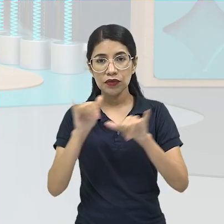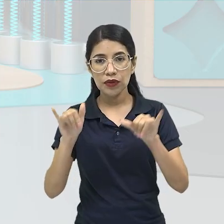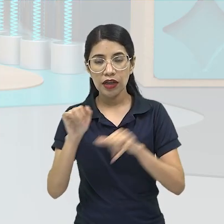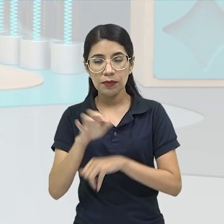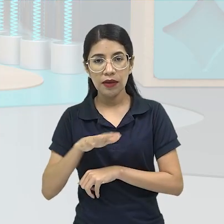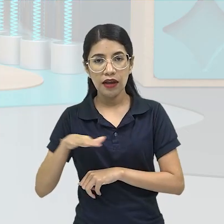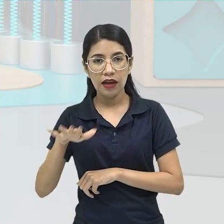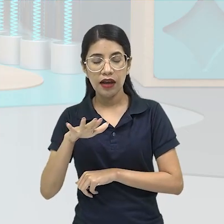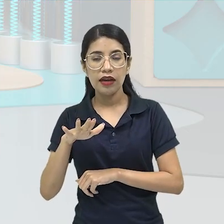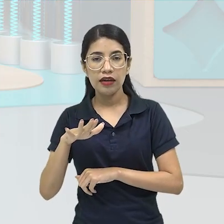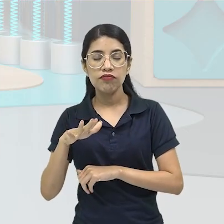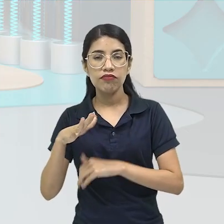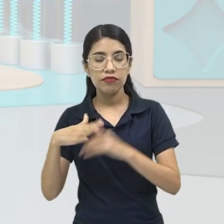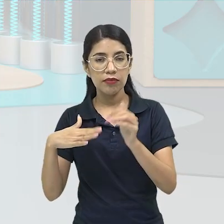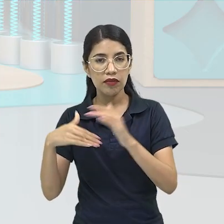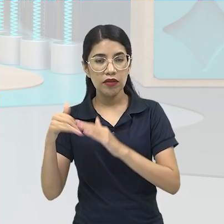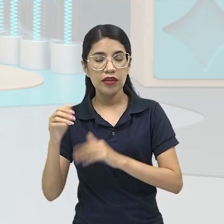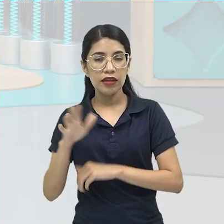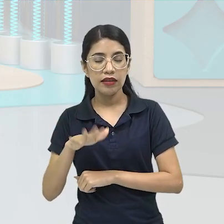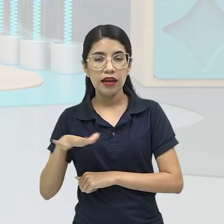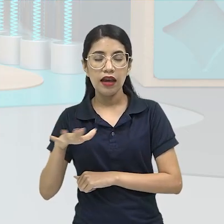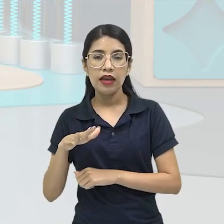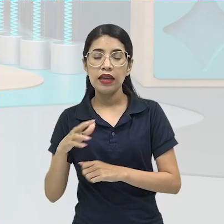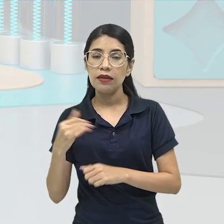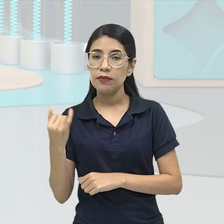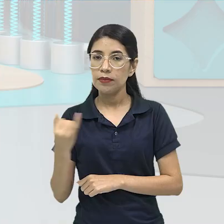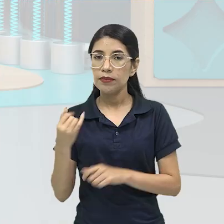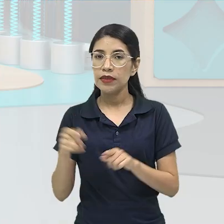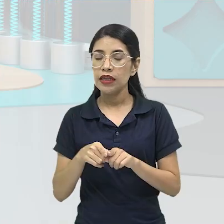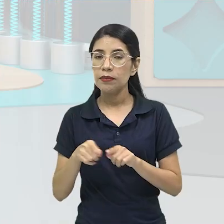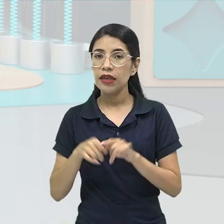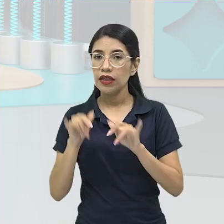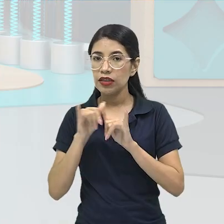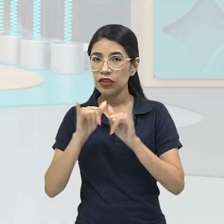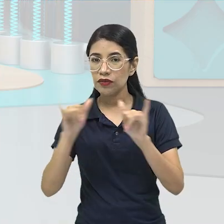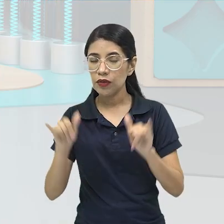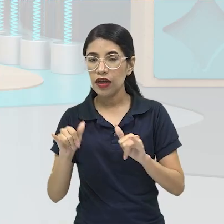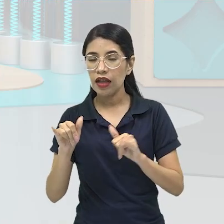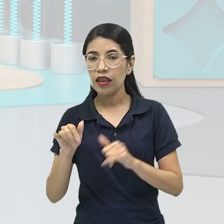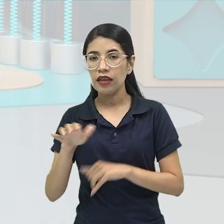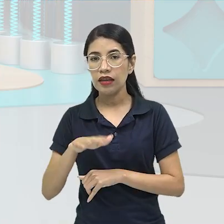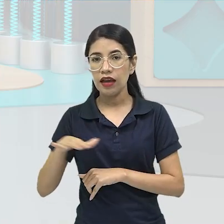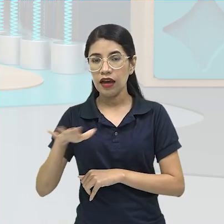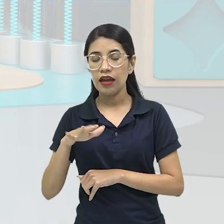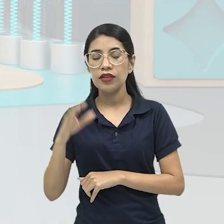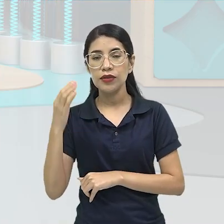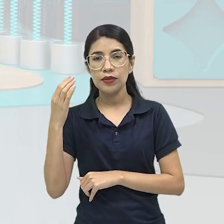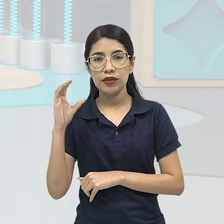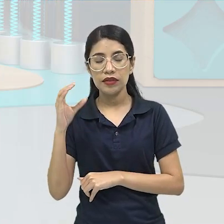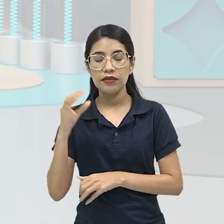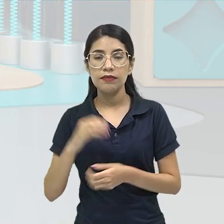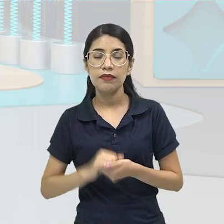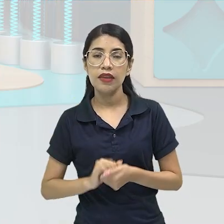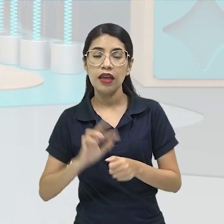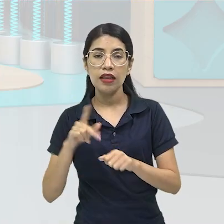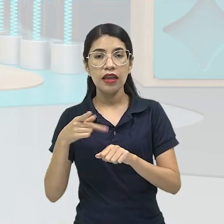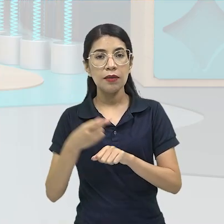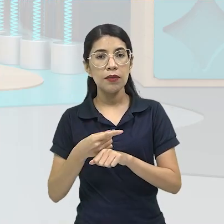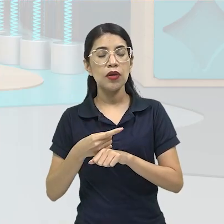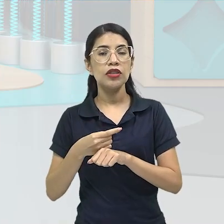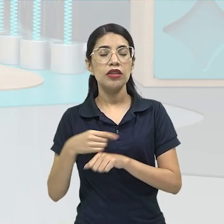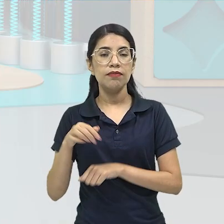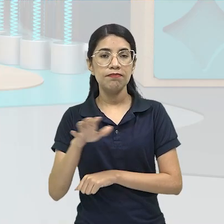da área, né? Porque é importante passar para os colegas também. Depois que já está ali, né,